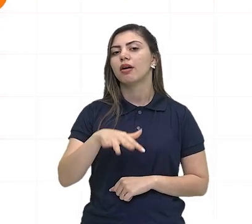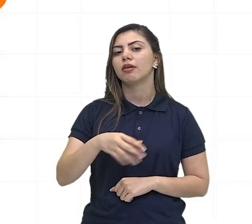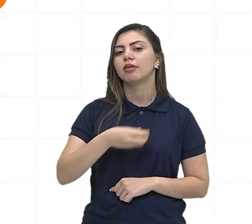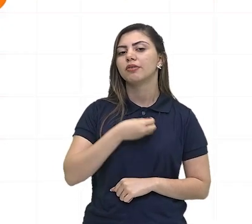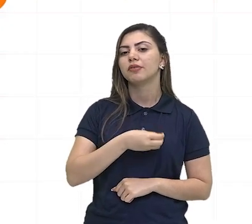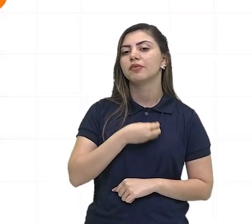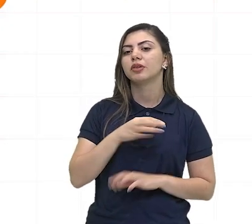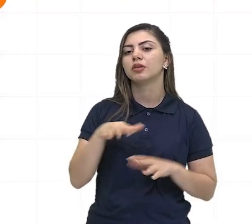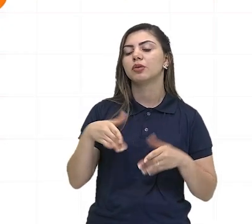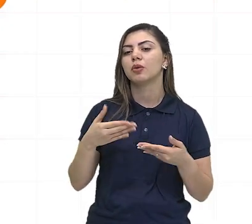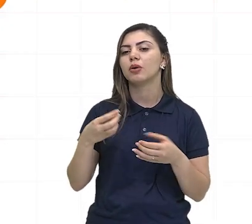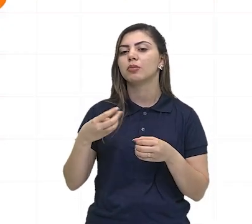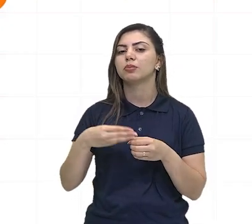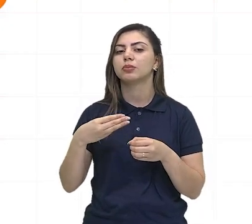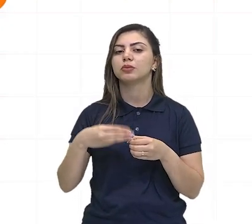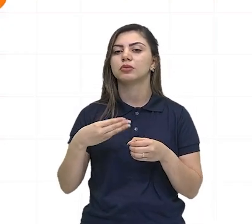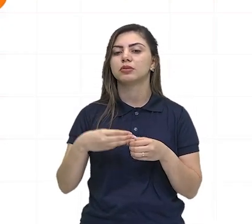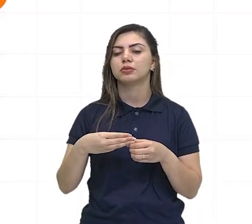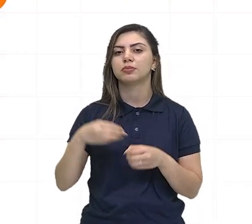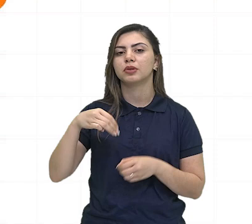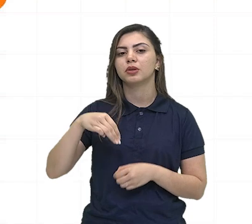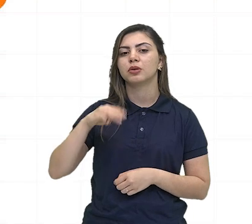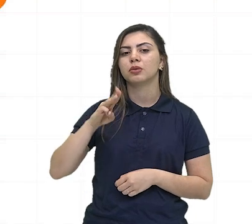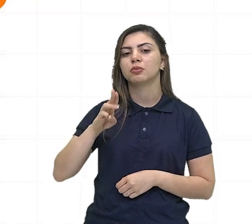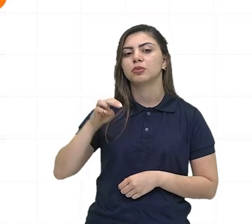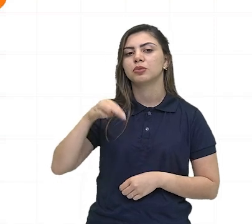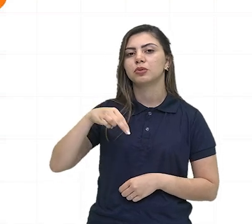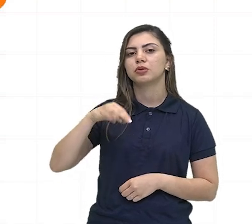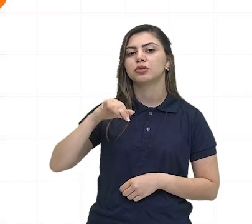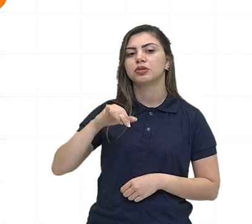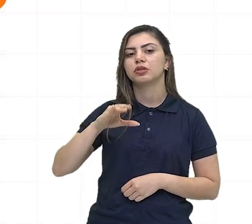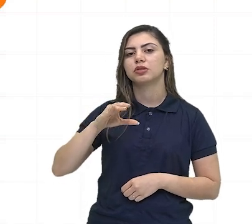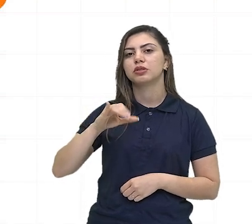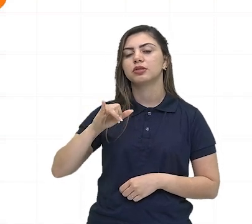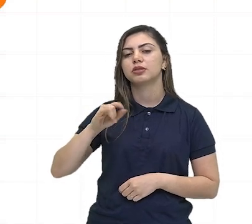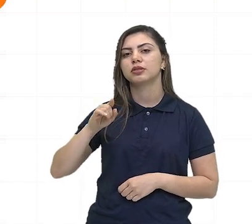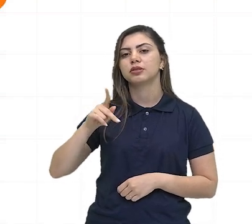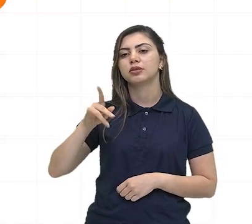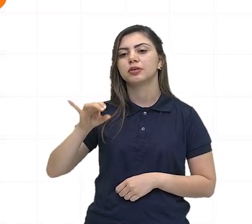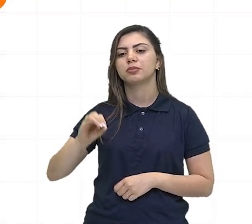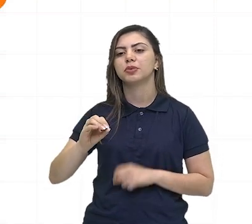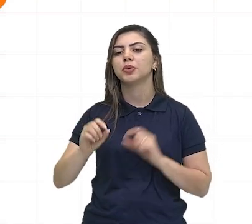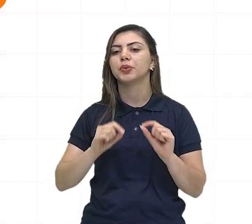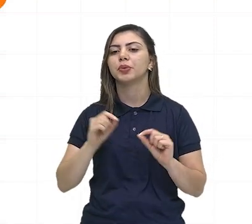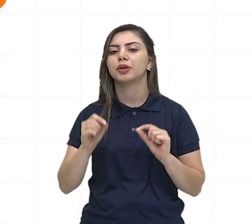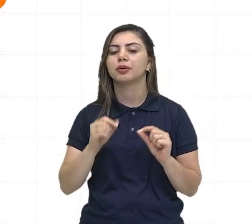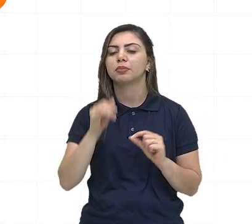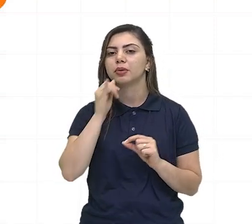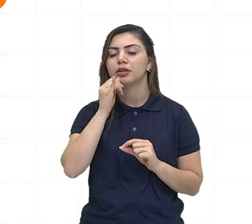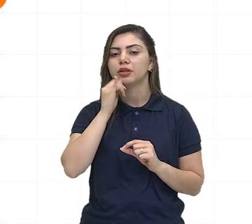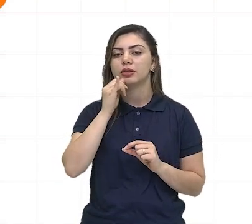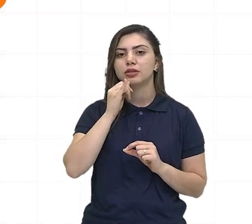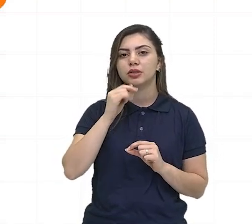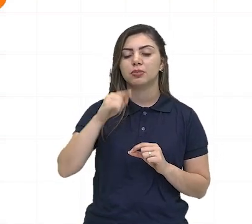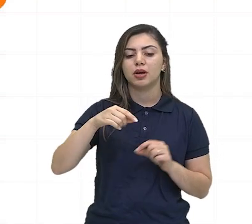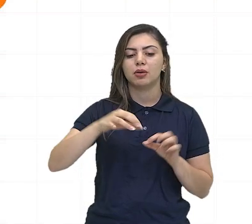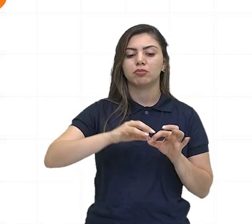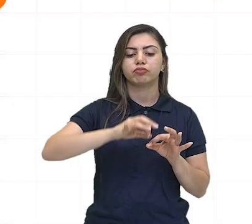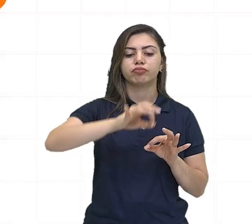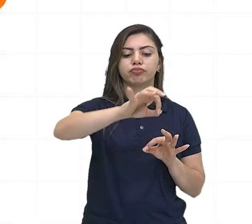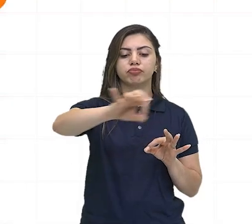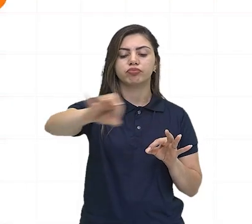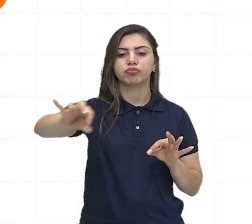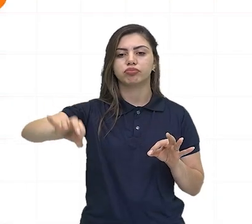municípios. O que é o município? O município ele engloba o perímetro urbano e territórios